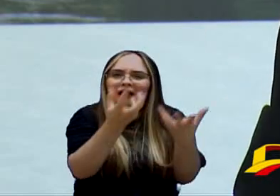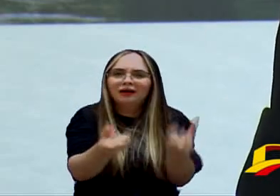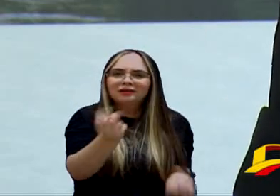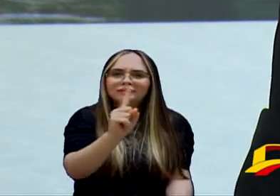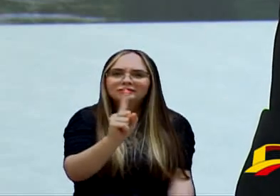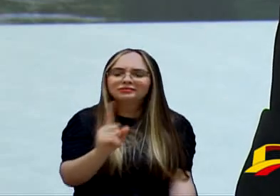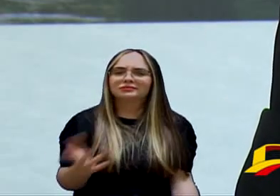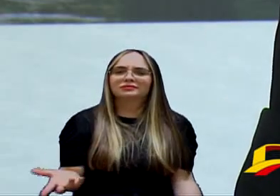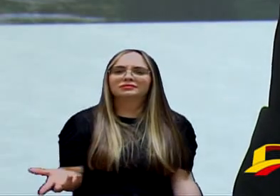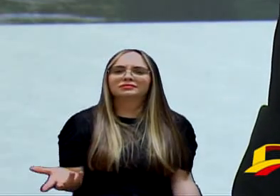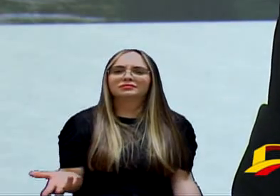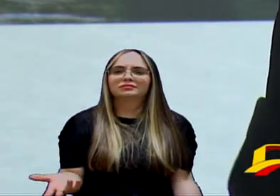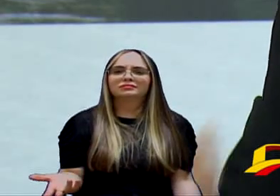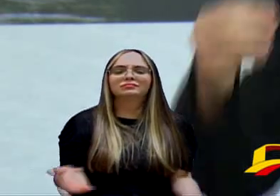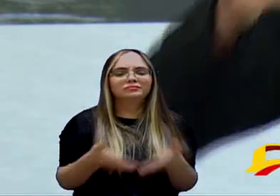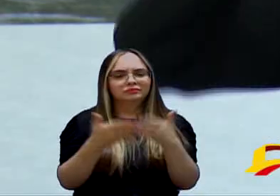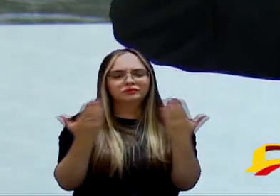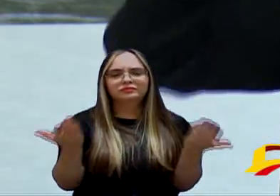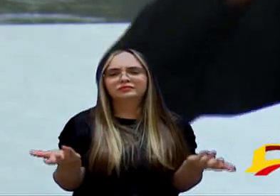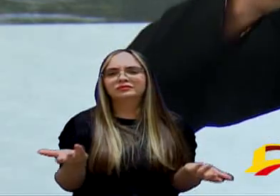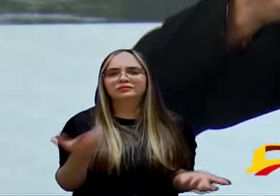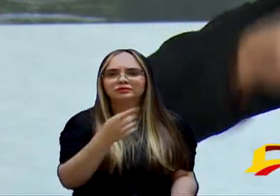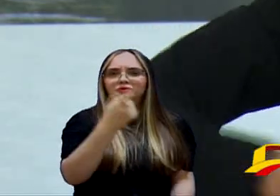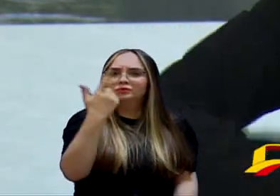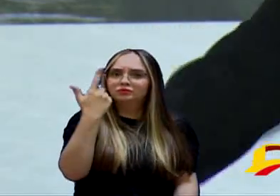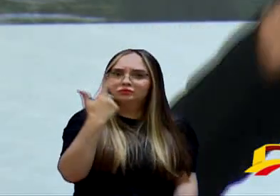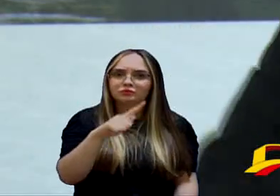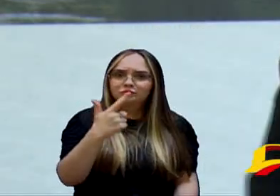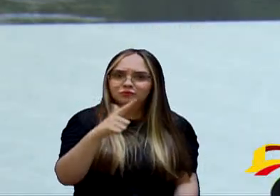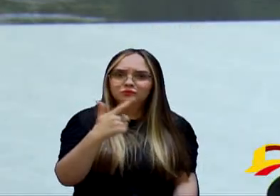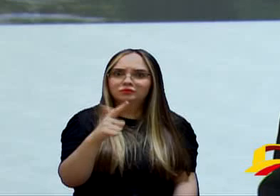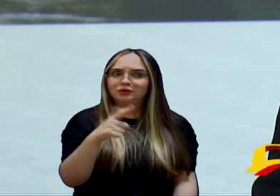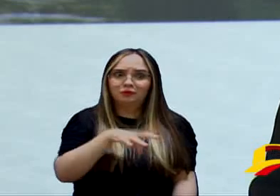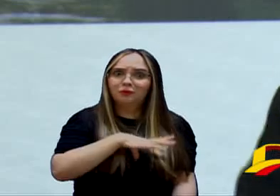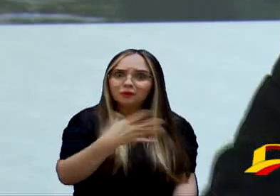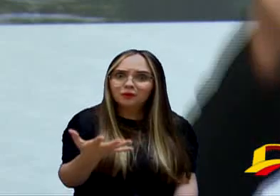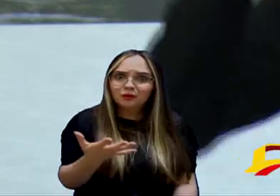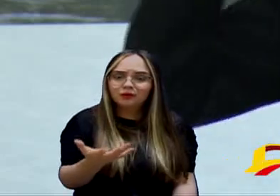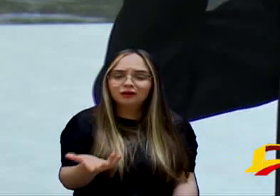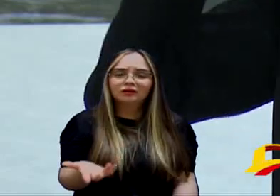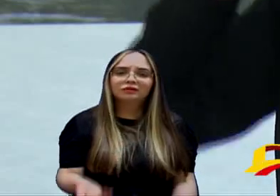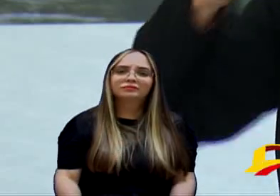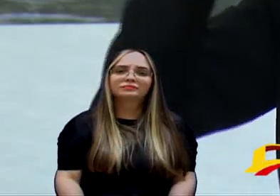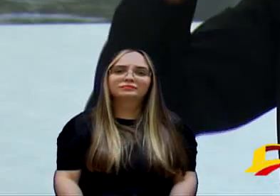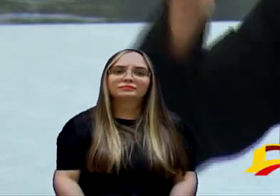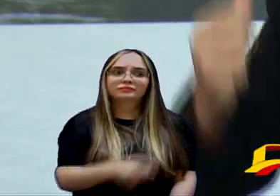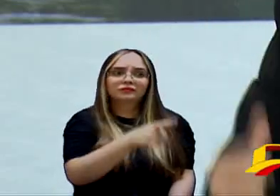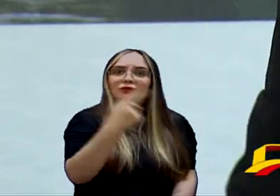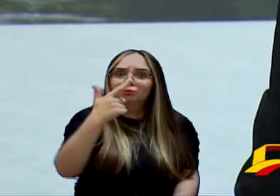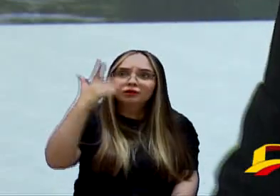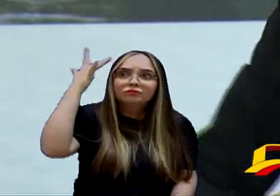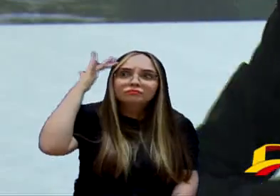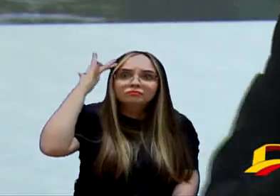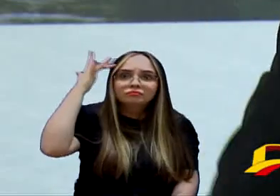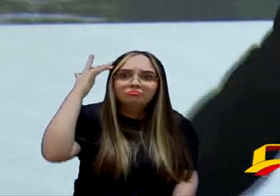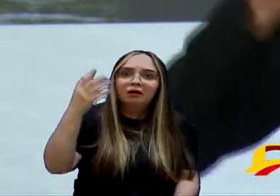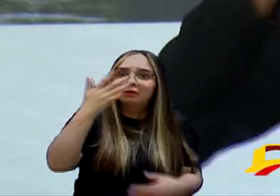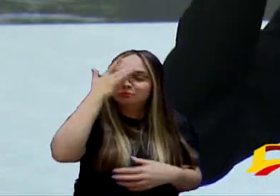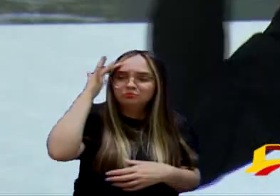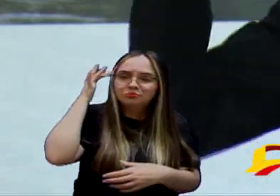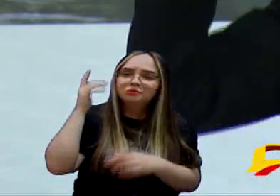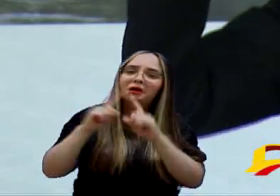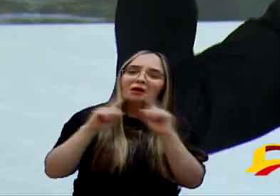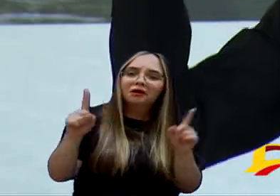também uma vereadora se o senhor não tem condições maturidade política para